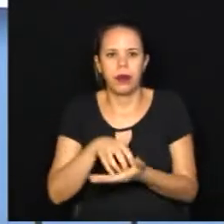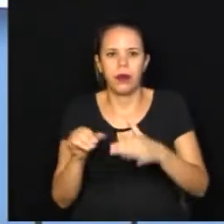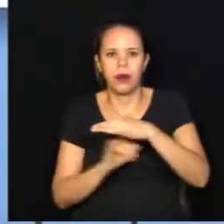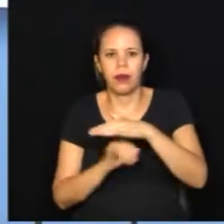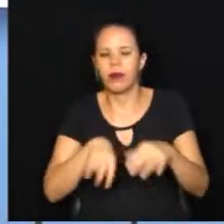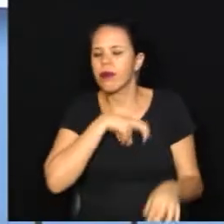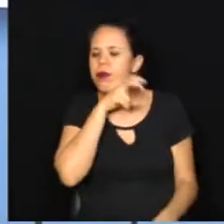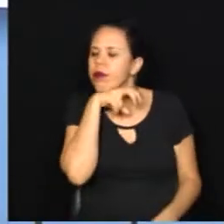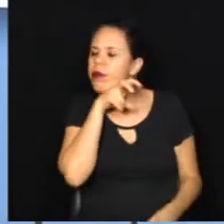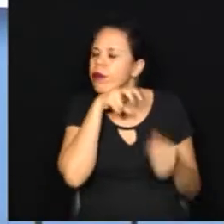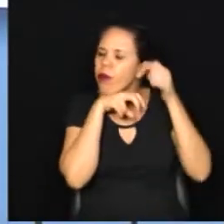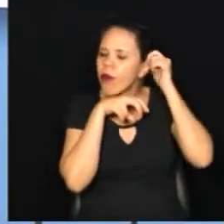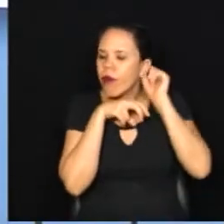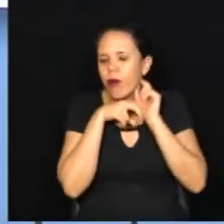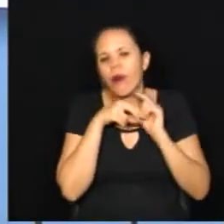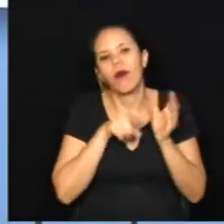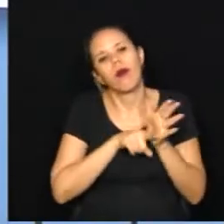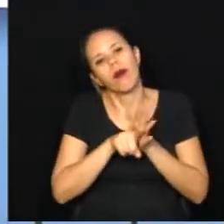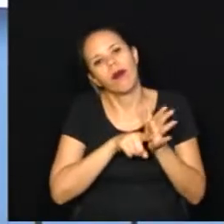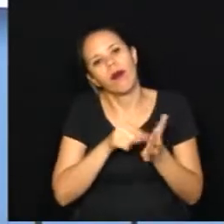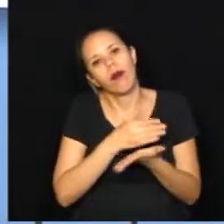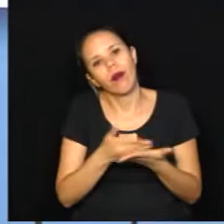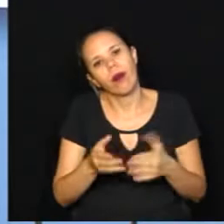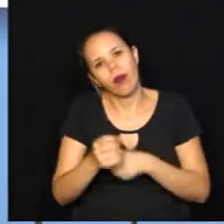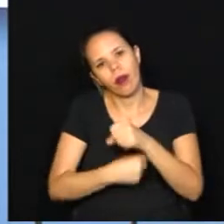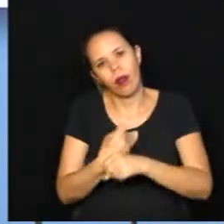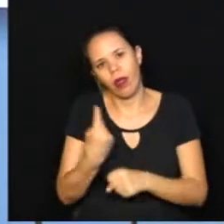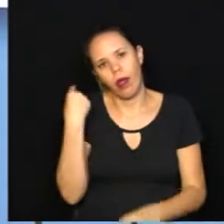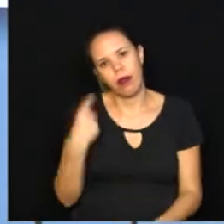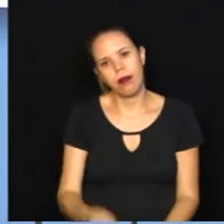Instituto Butantan e os estudos começaram no ano passado.